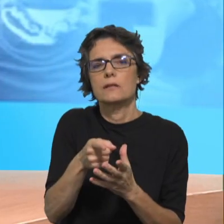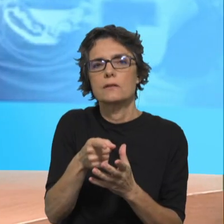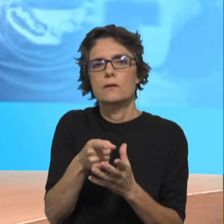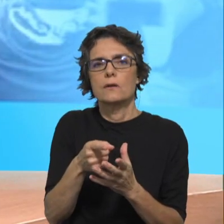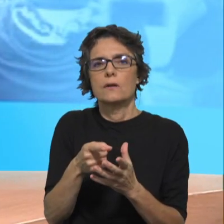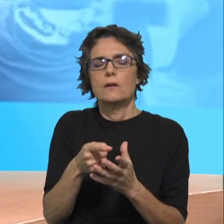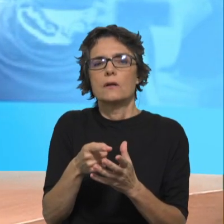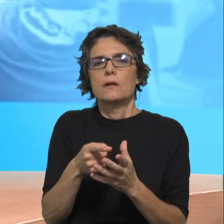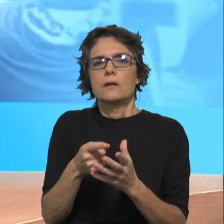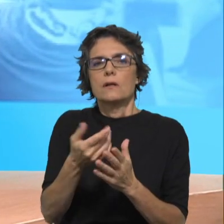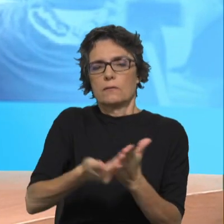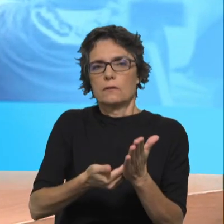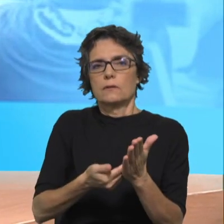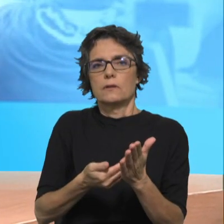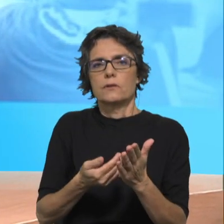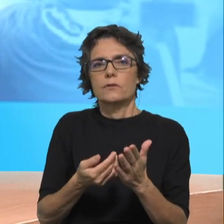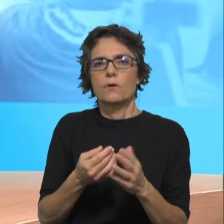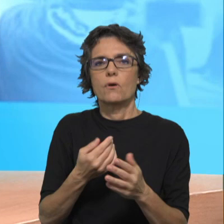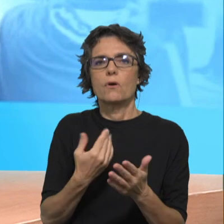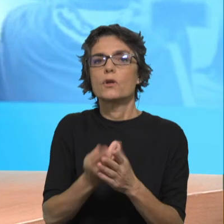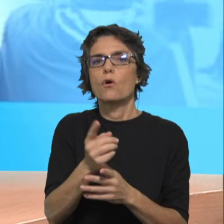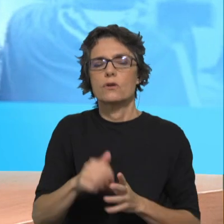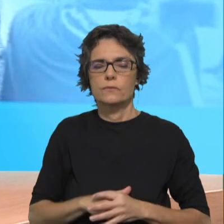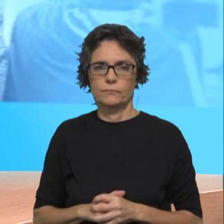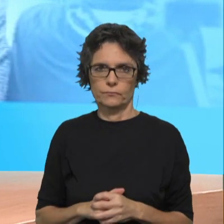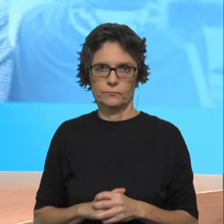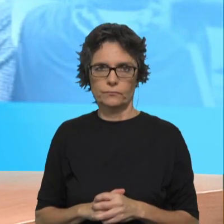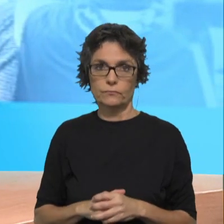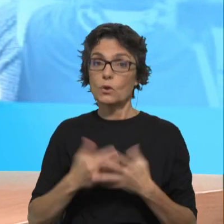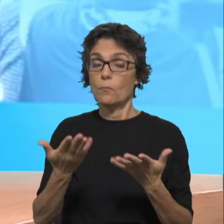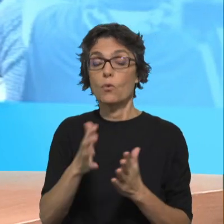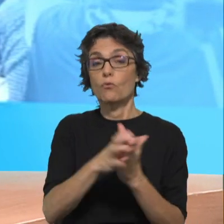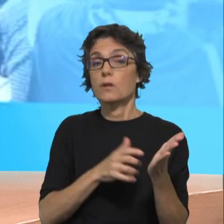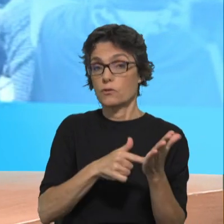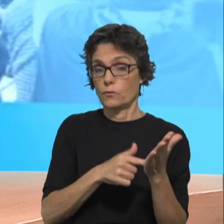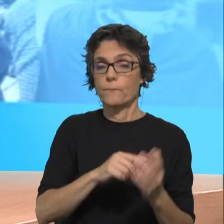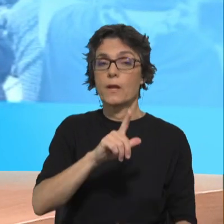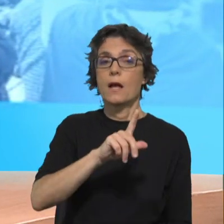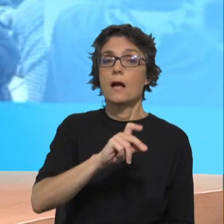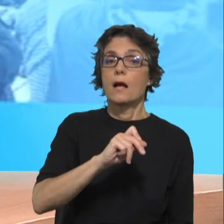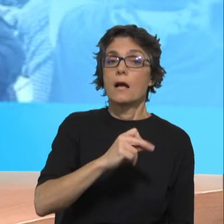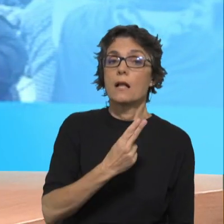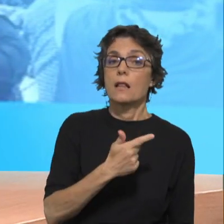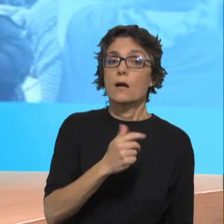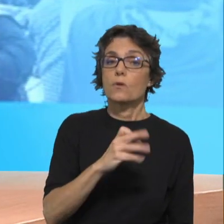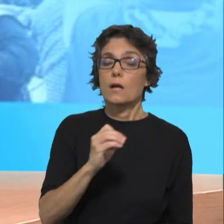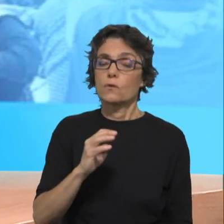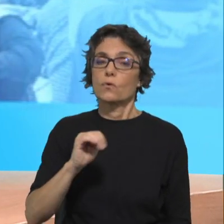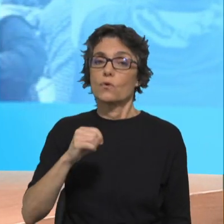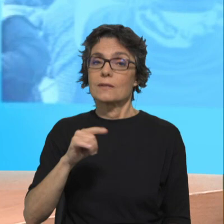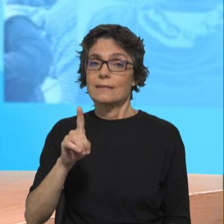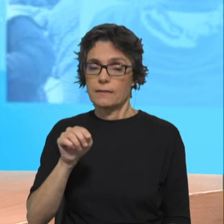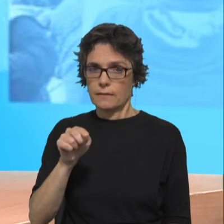agora é continuada. É verdade. Quando surgiu este texto, a Laudato Si, a Manuela Silva,